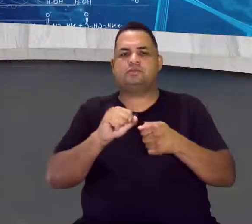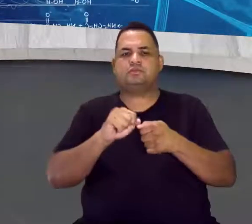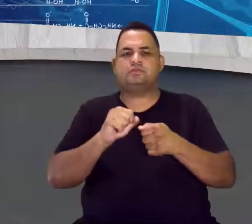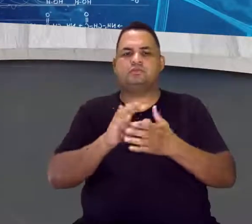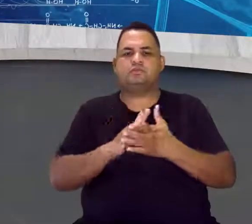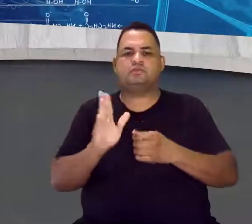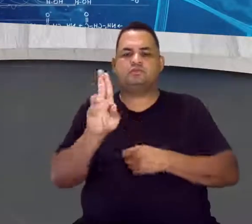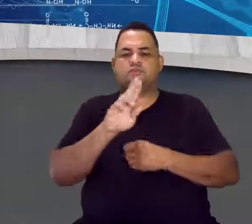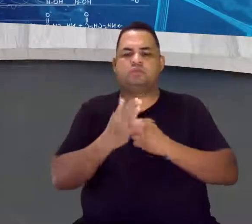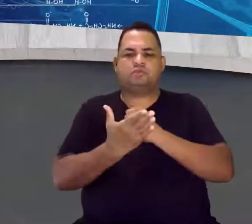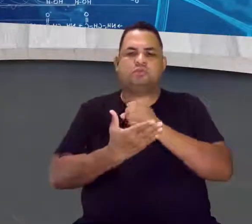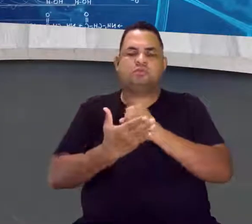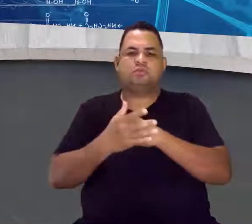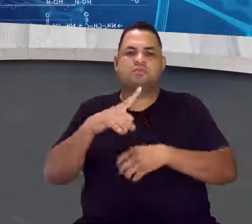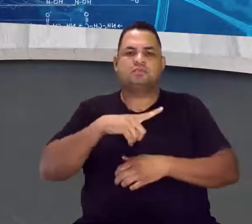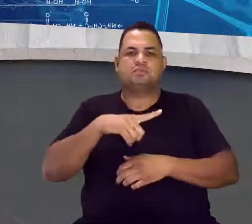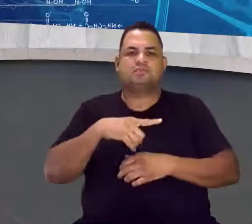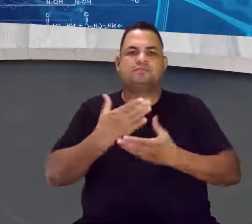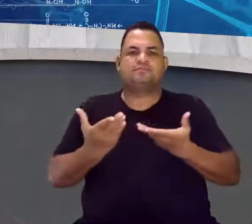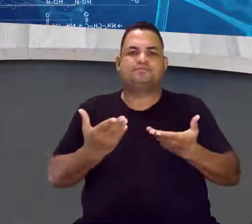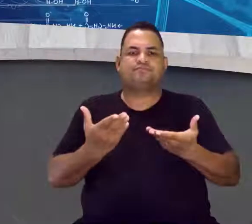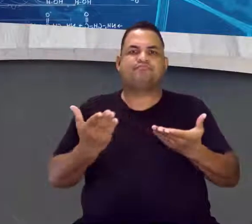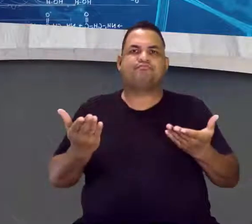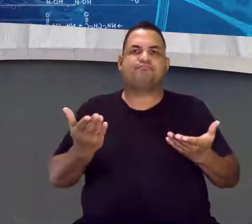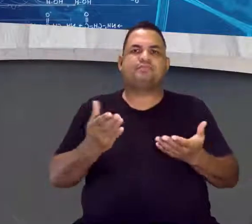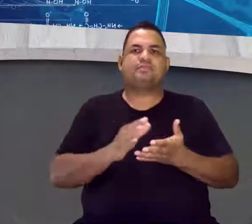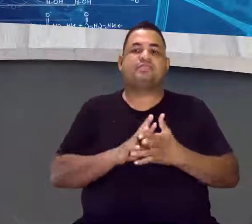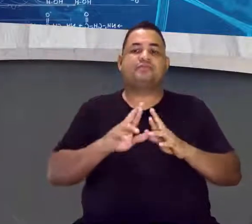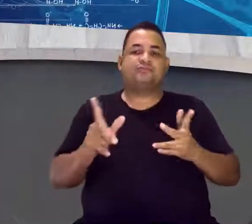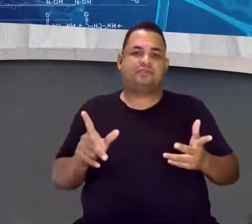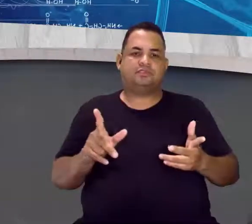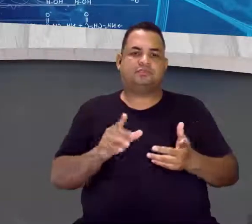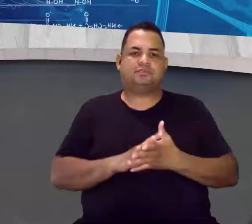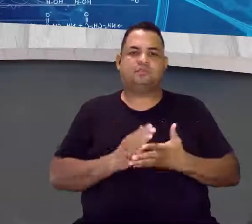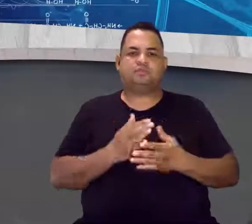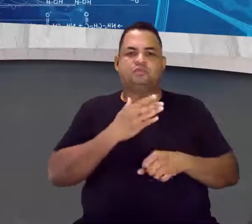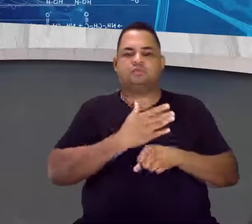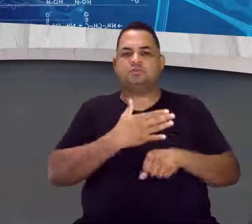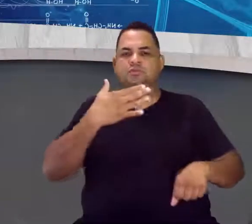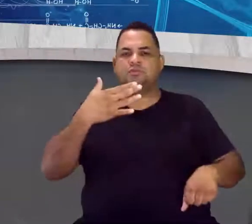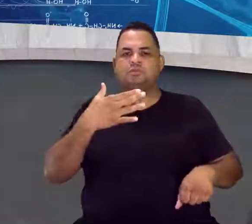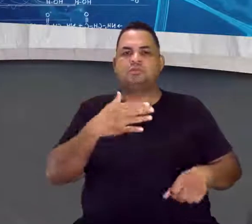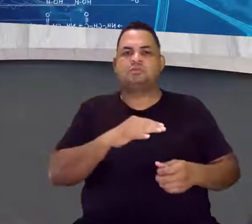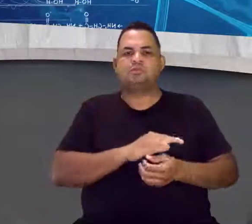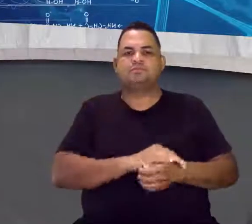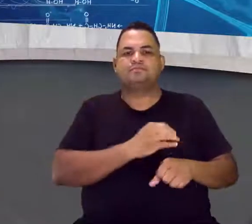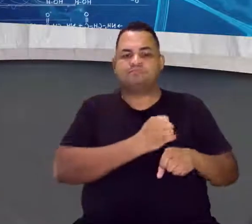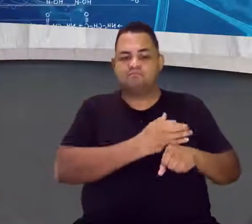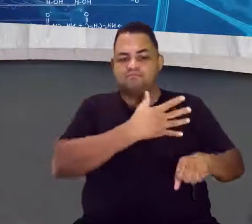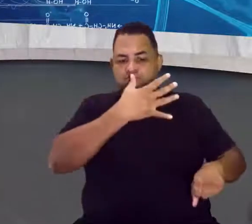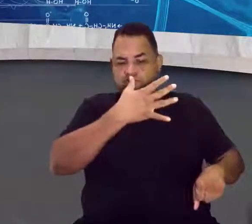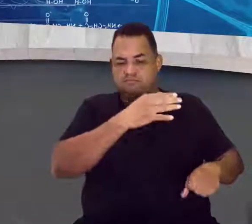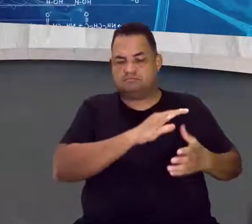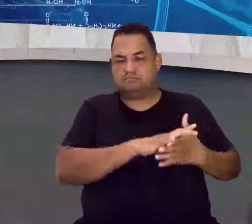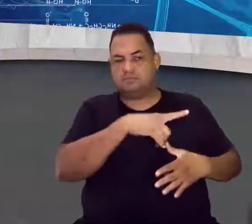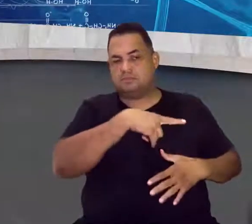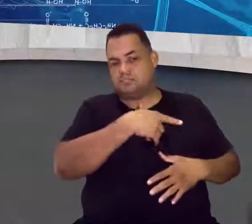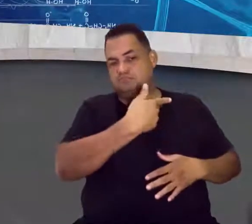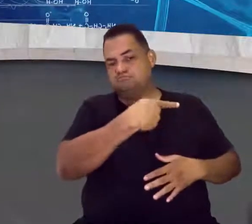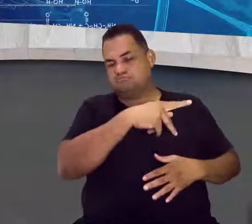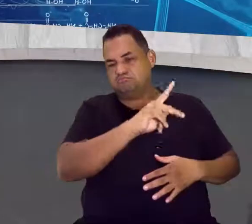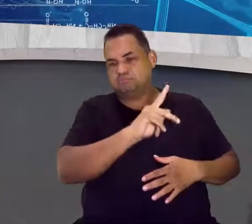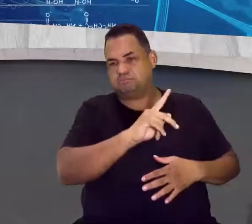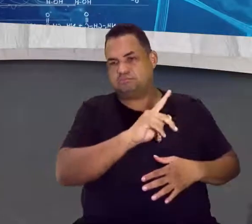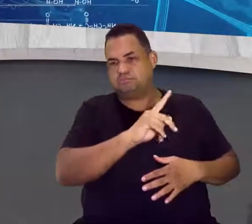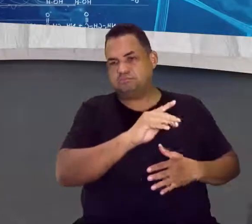já que essas bases têm um comportamento totalmente diferente dos ácidos. Ácidos lá, com as suas ligações covalentes,